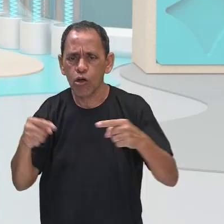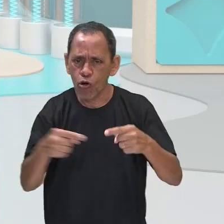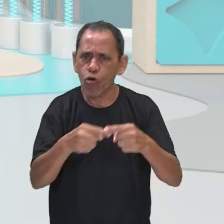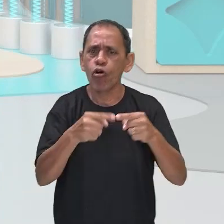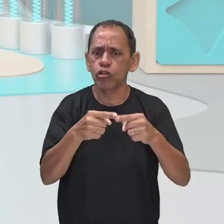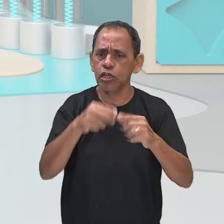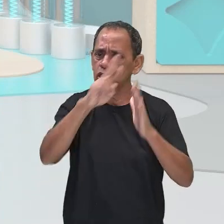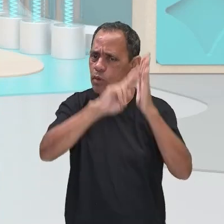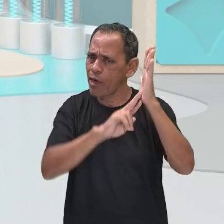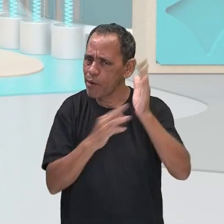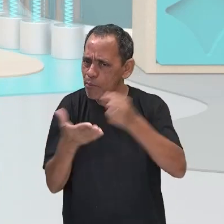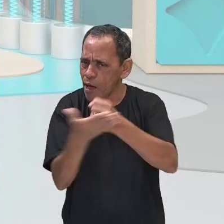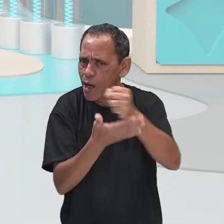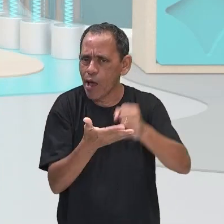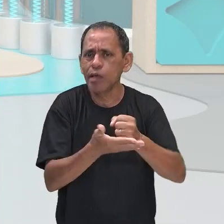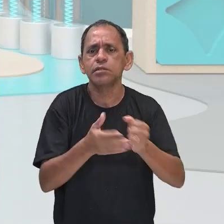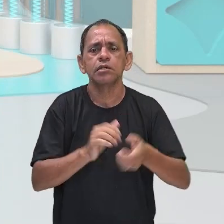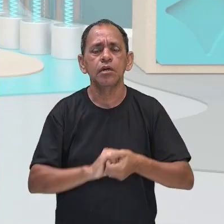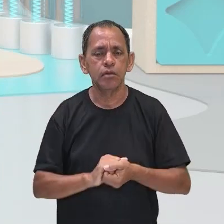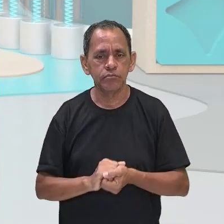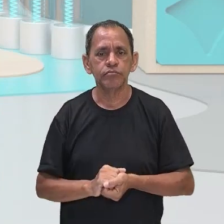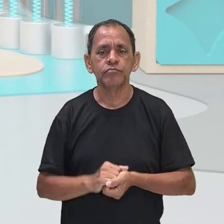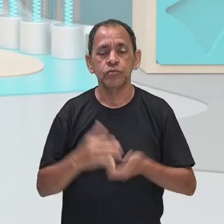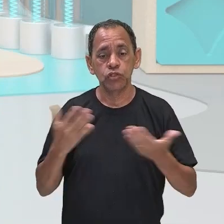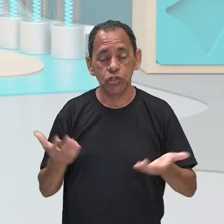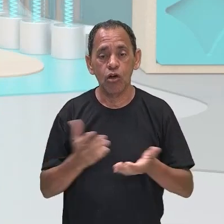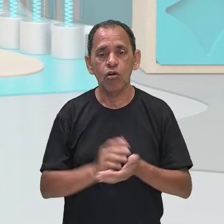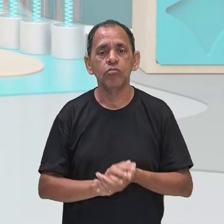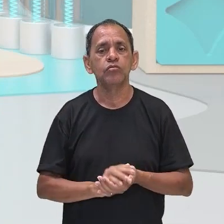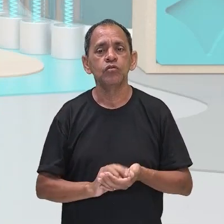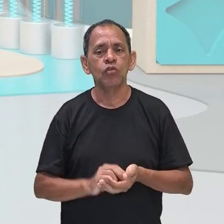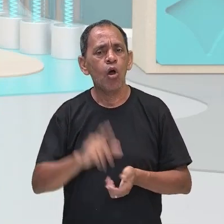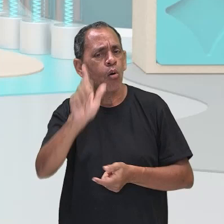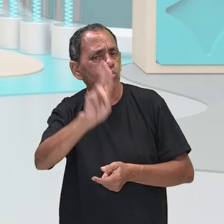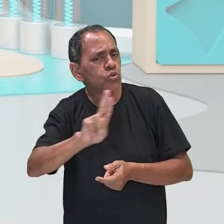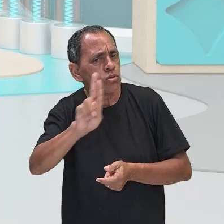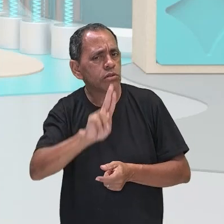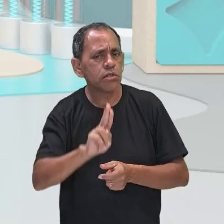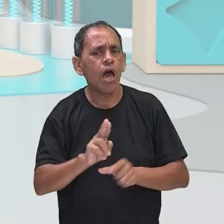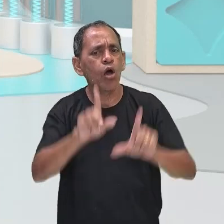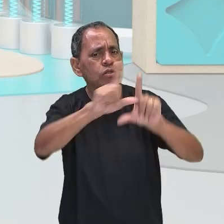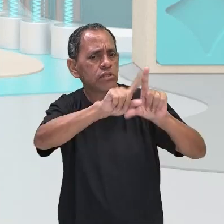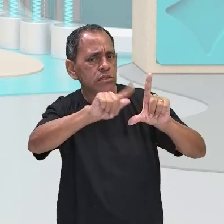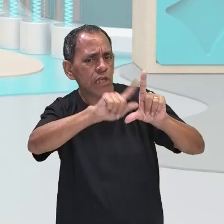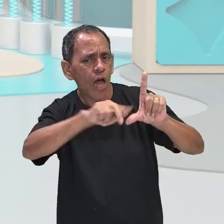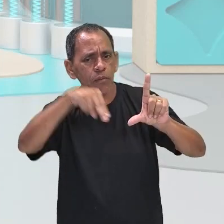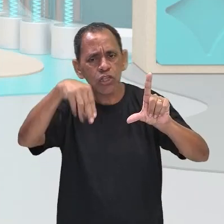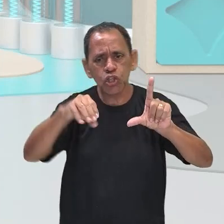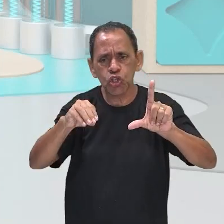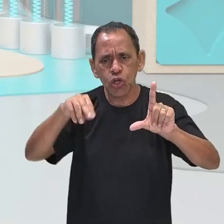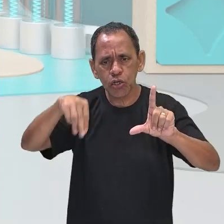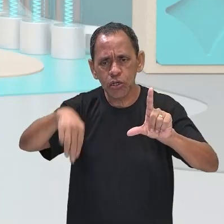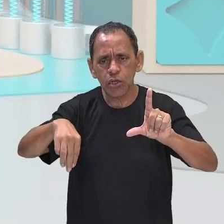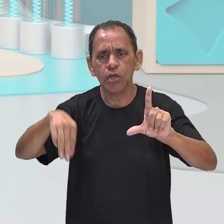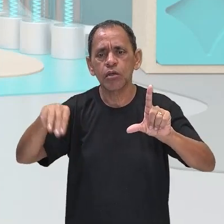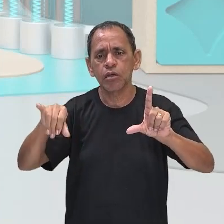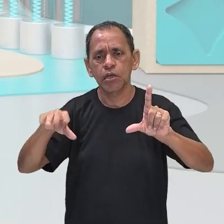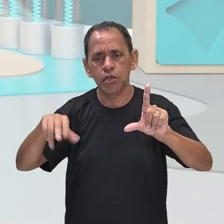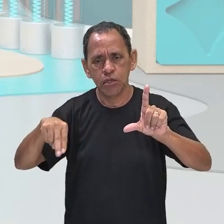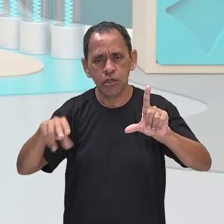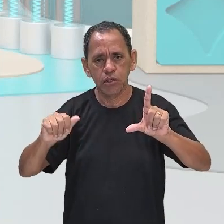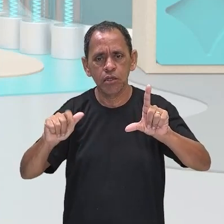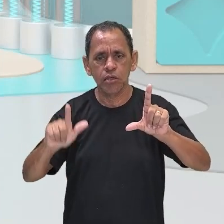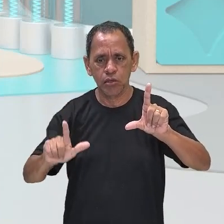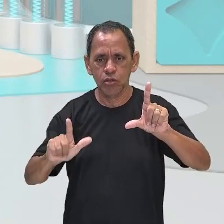que a gente possa compreender bem, vamos pegar um sintagma nominal, certo? Vamos pegar um sintagma como este aqui que eu apresento para